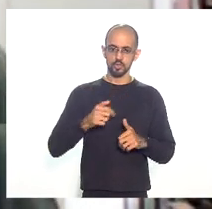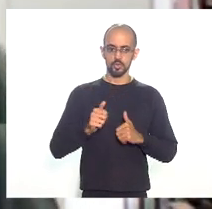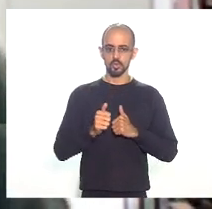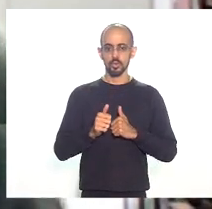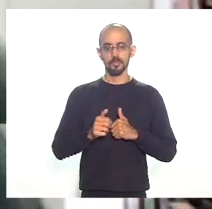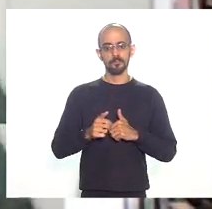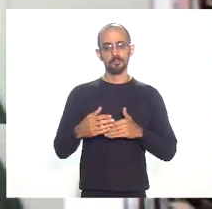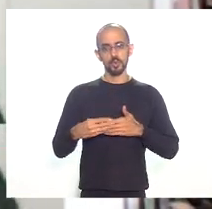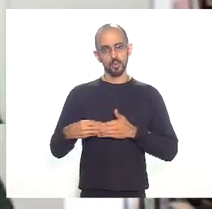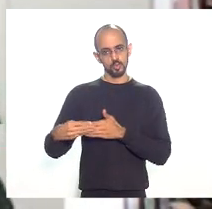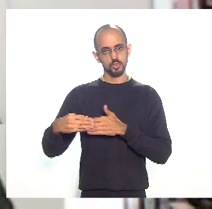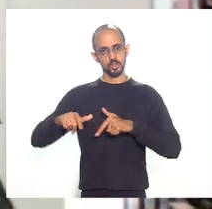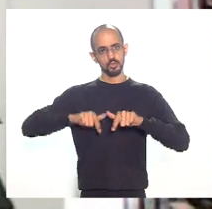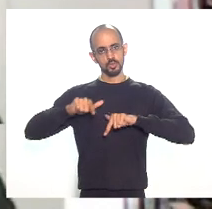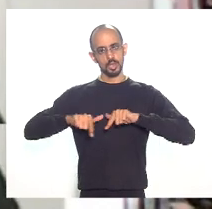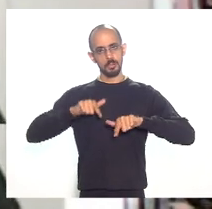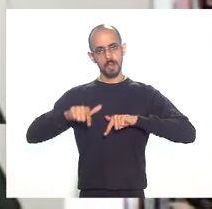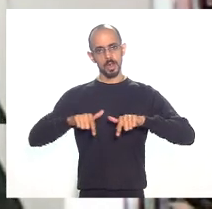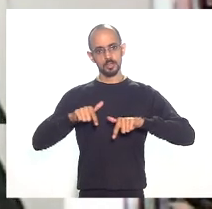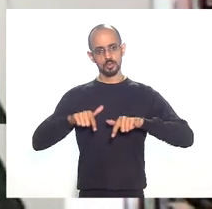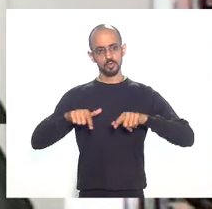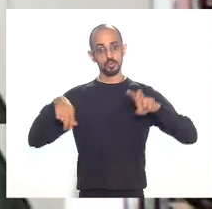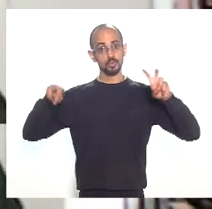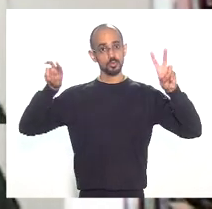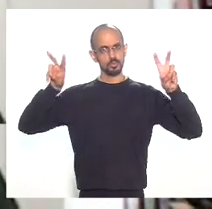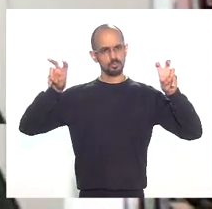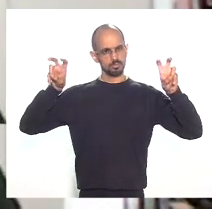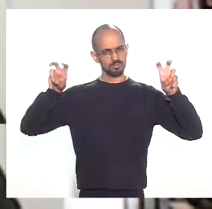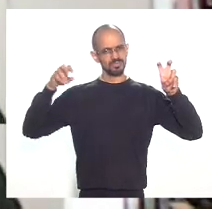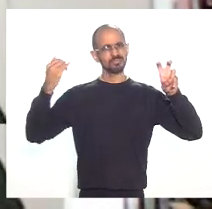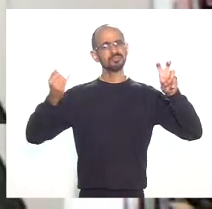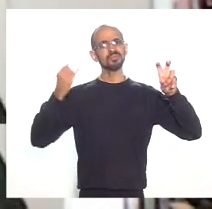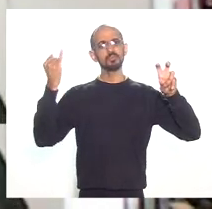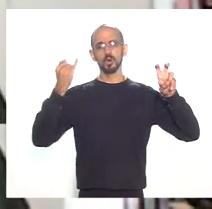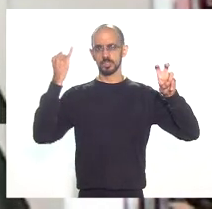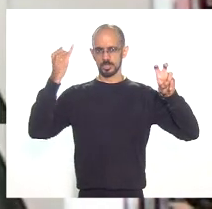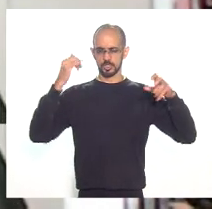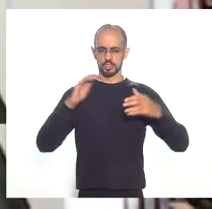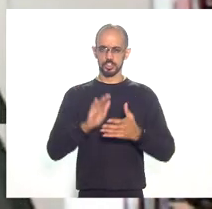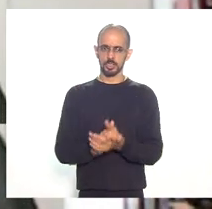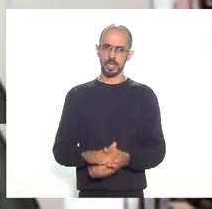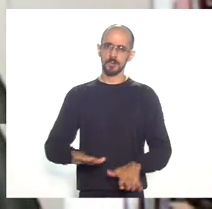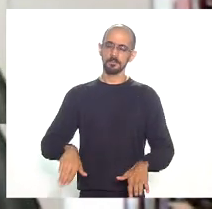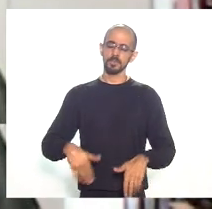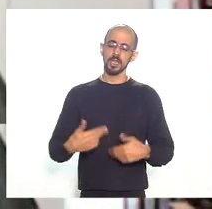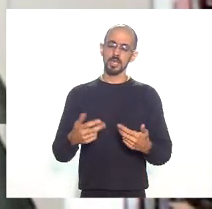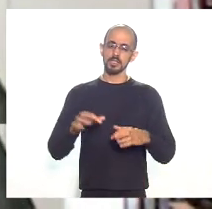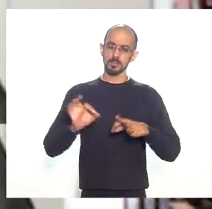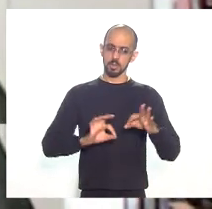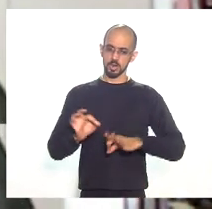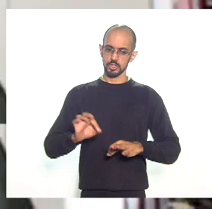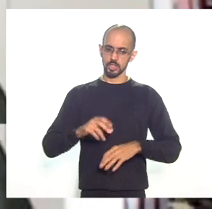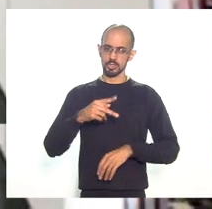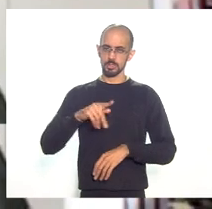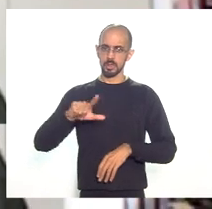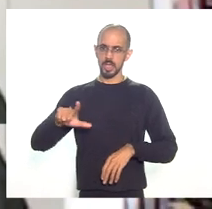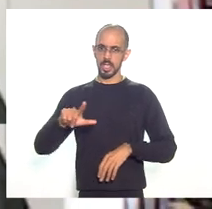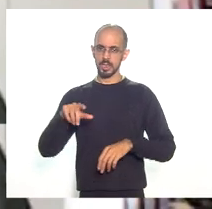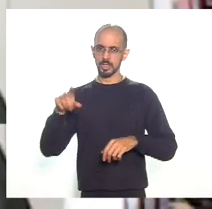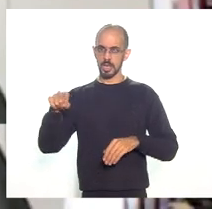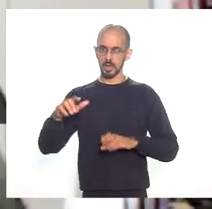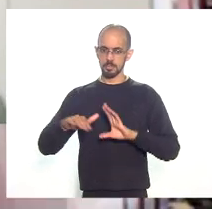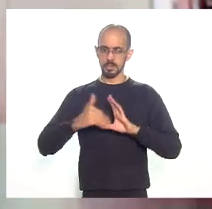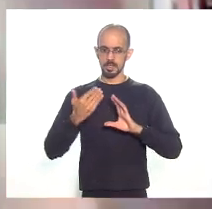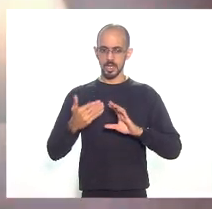e conduzindo os trabalhos já numa matéria tão importante. esse projeto de lei encaminhado através